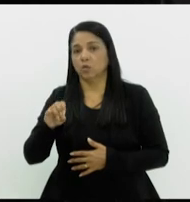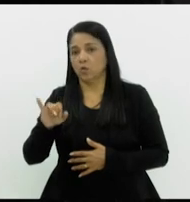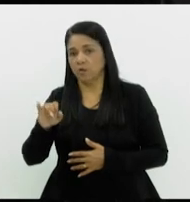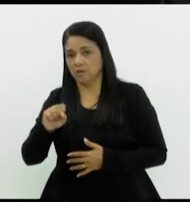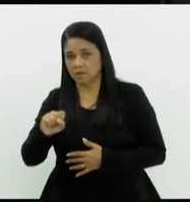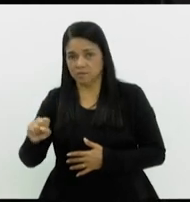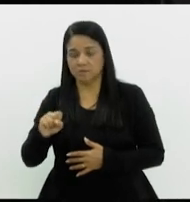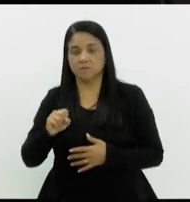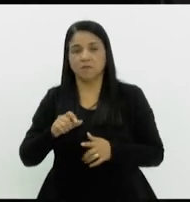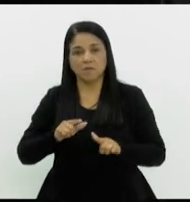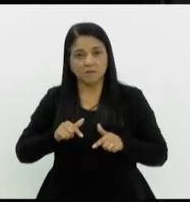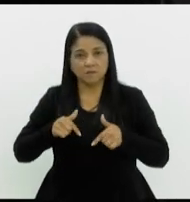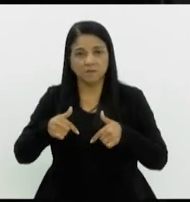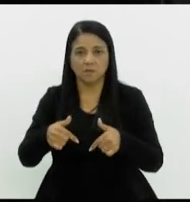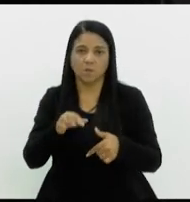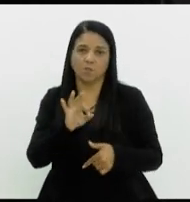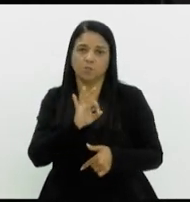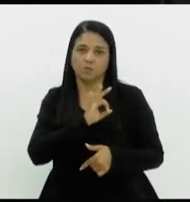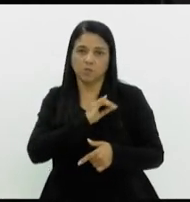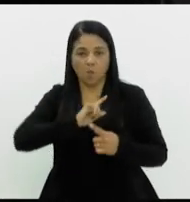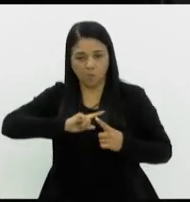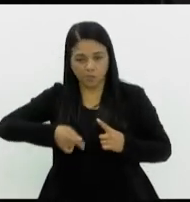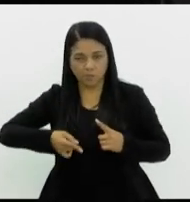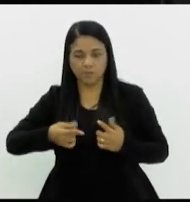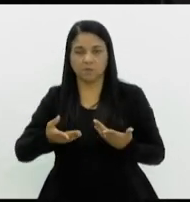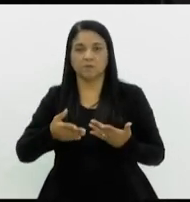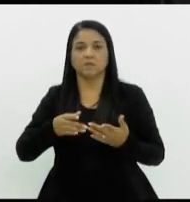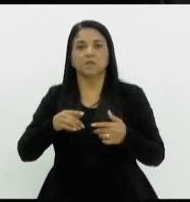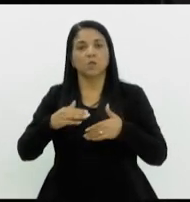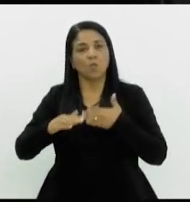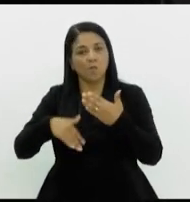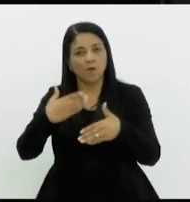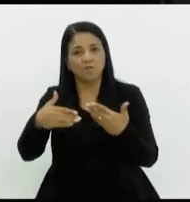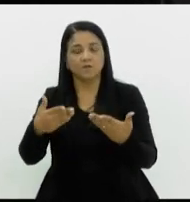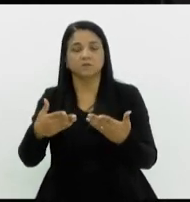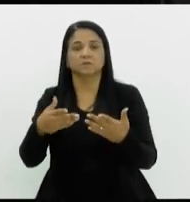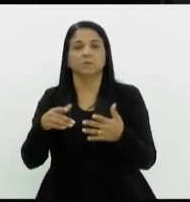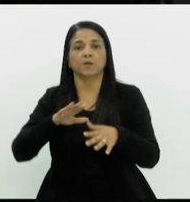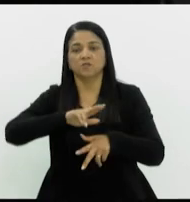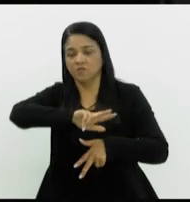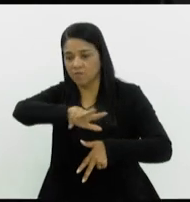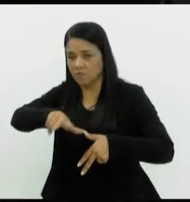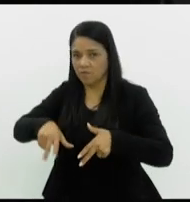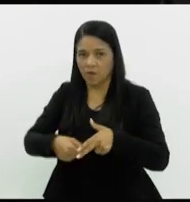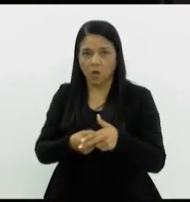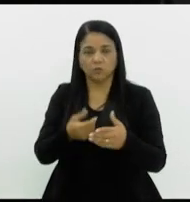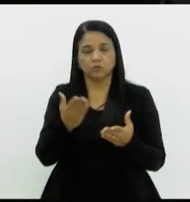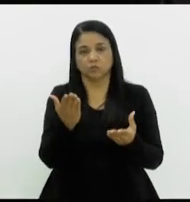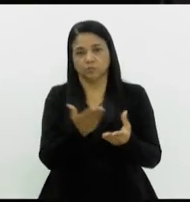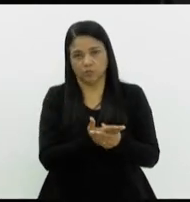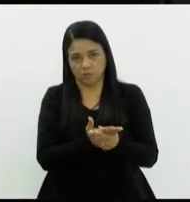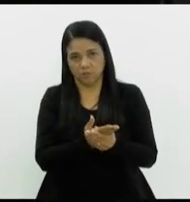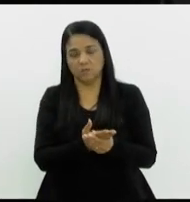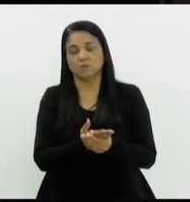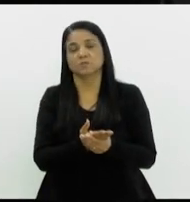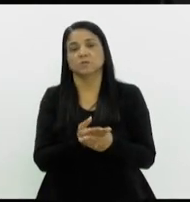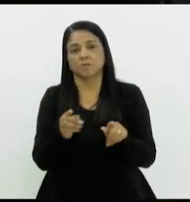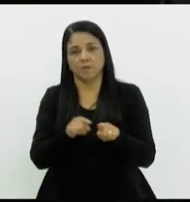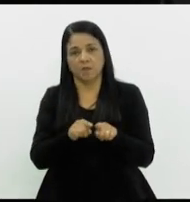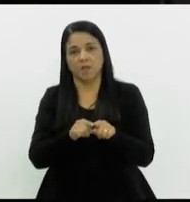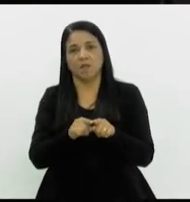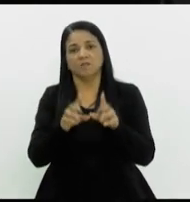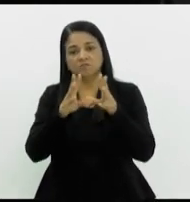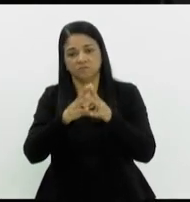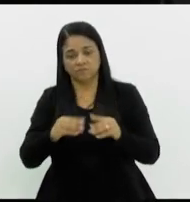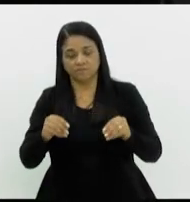ações policiais. Que ocorra o avanço do processo sobre o caso de fraude processual e desfazimento da